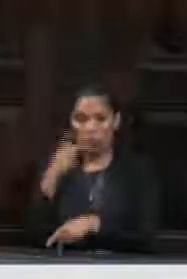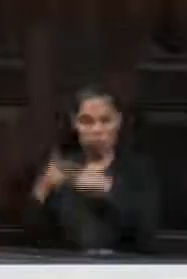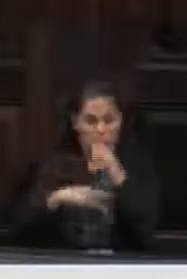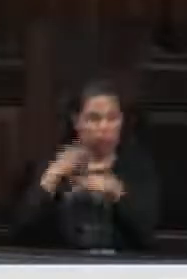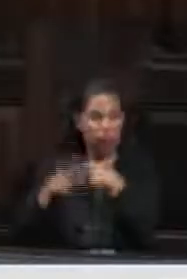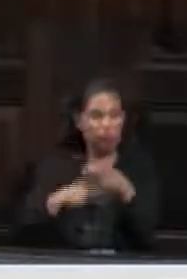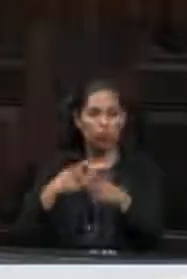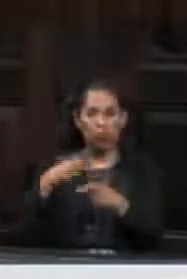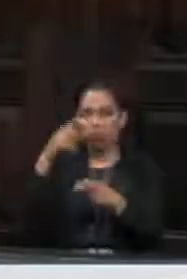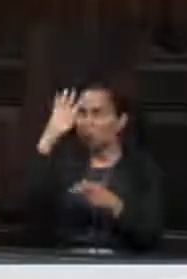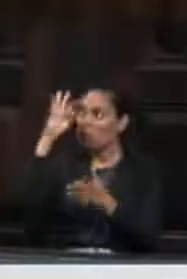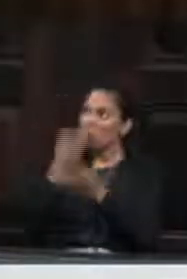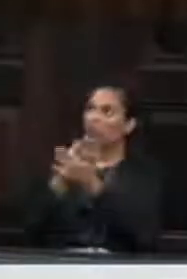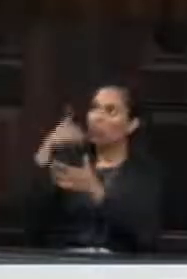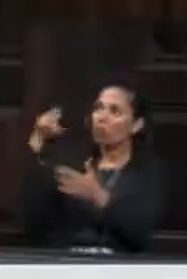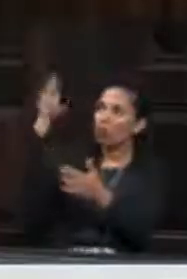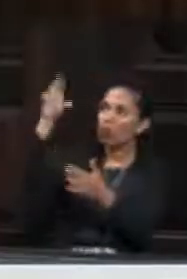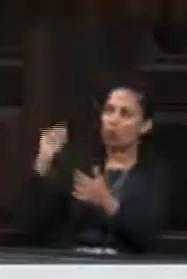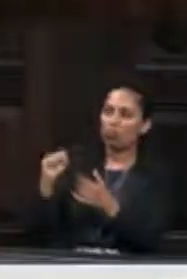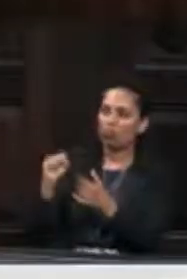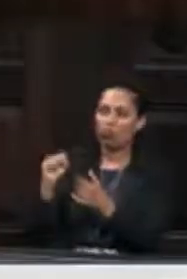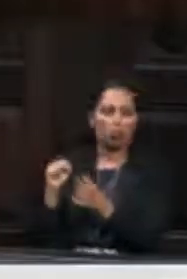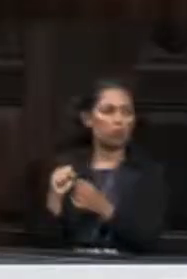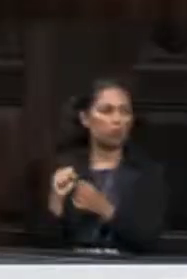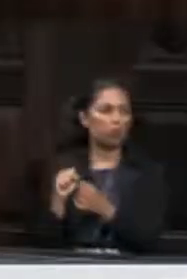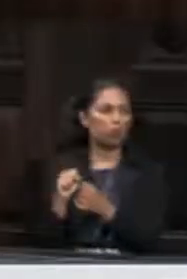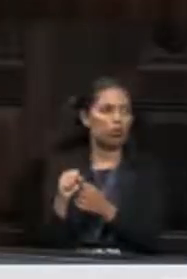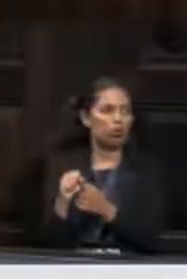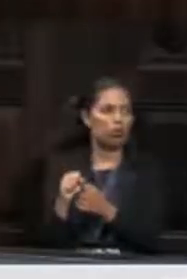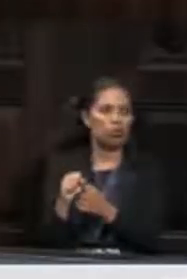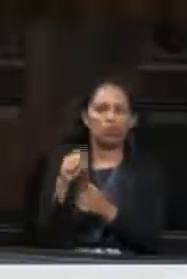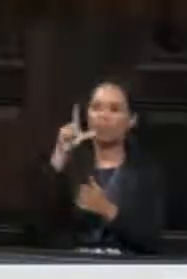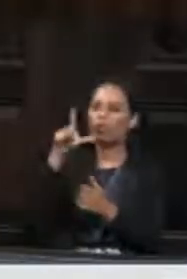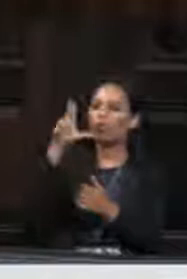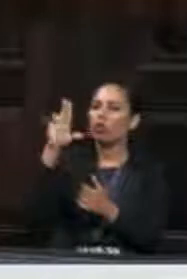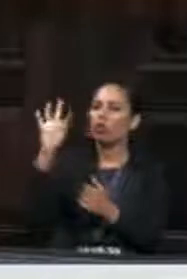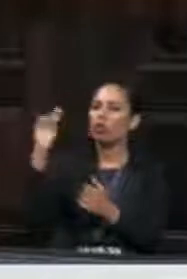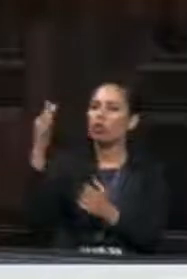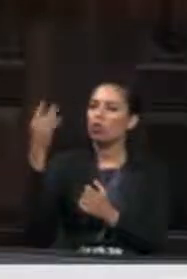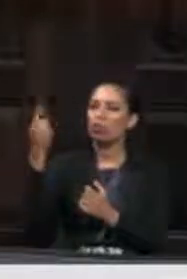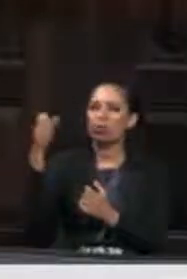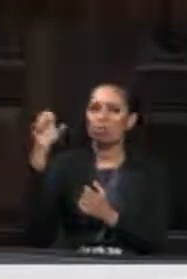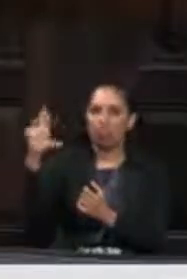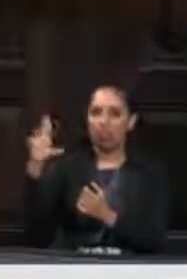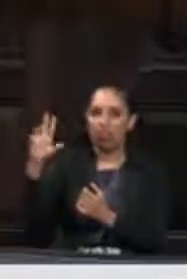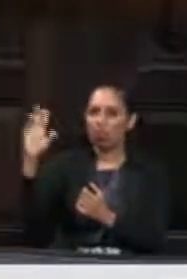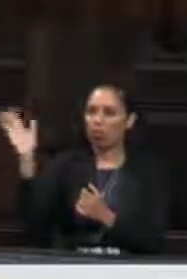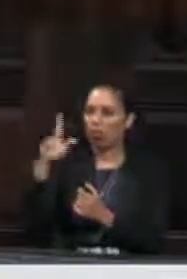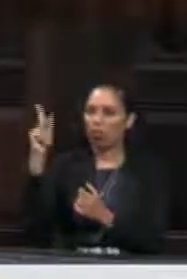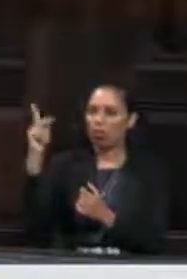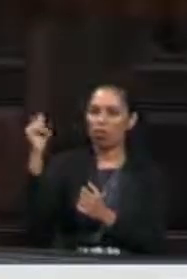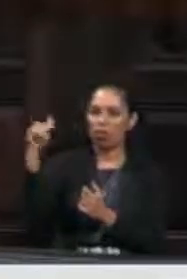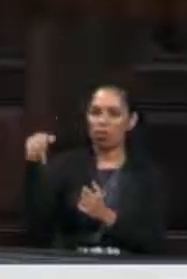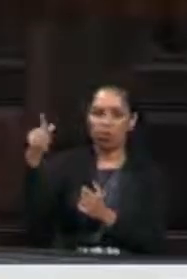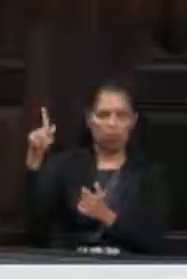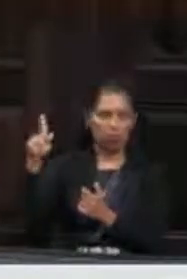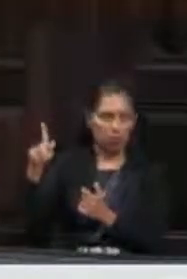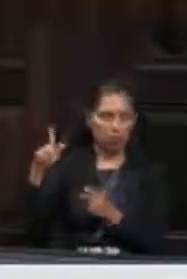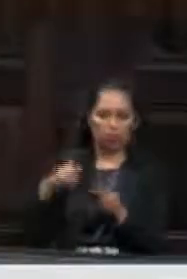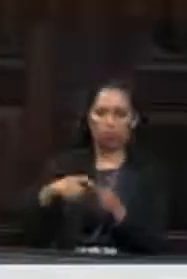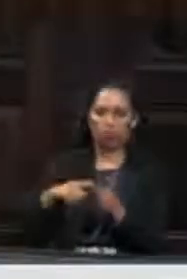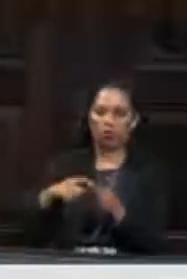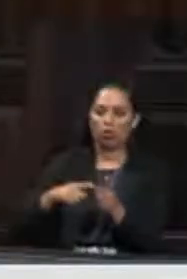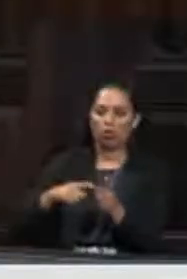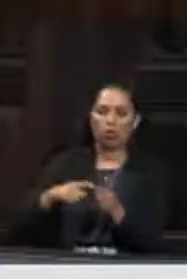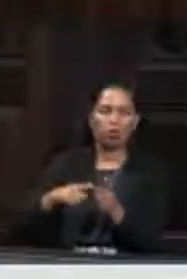isso publicamente. Martin Luther King e Nelson Mandela. Ao contrário do que muitos dizem, do que muitos